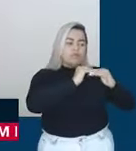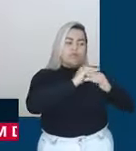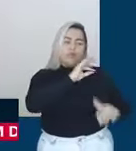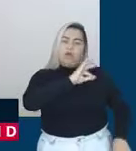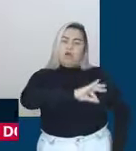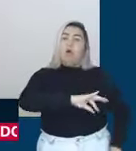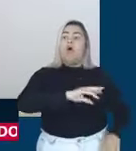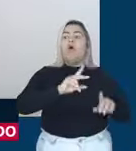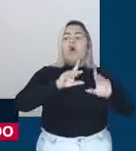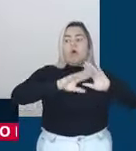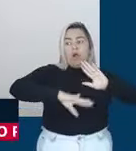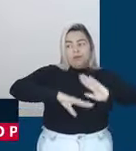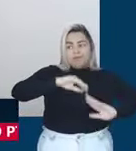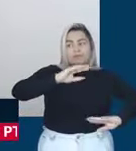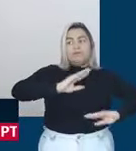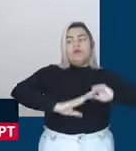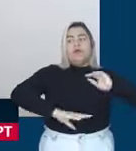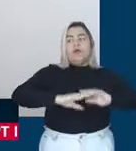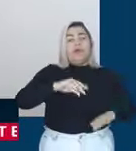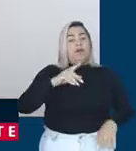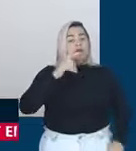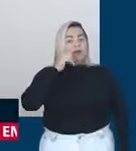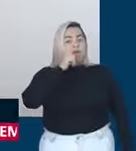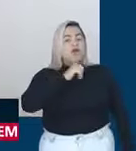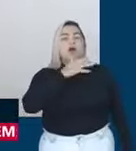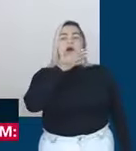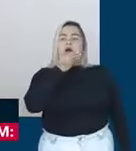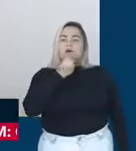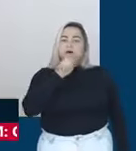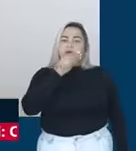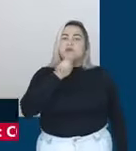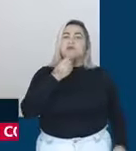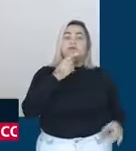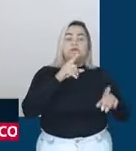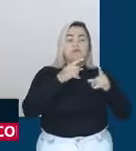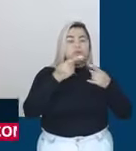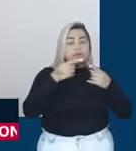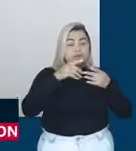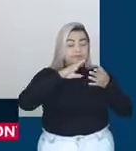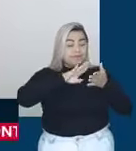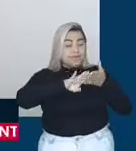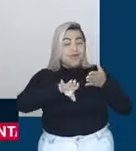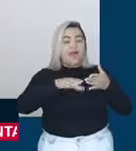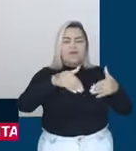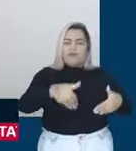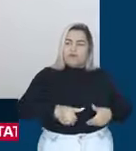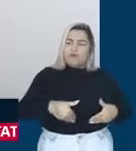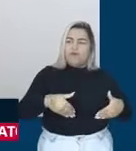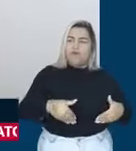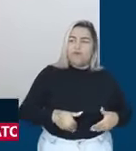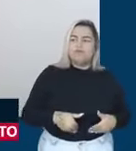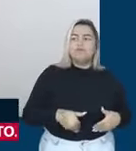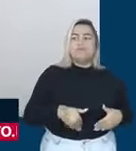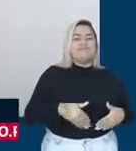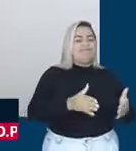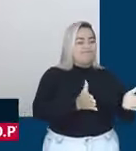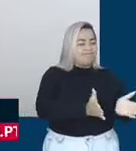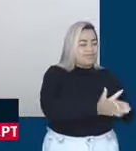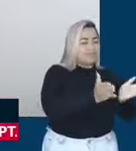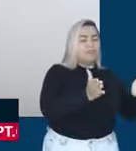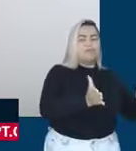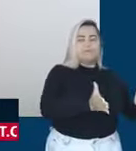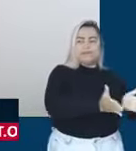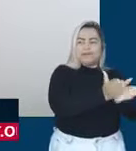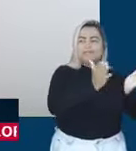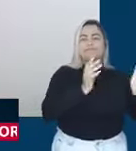função, mesmo salário entre homem e mulher. Isso também é combater a fome, isso é combater a miséria, isso é ter uma visão das grandes